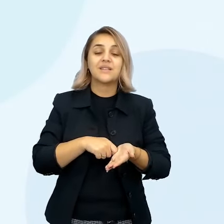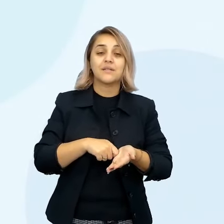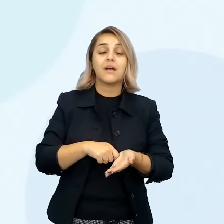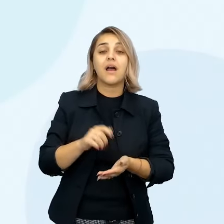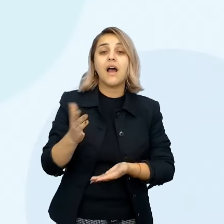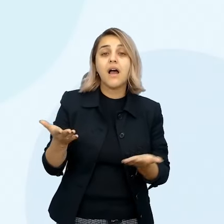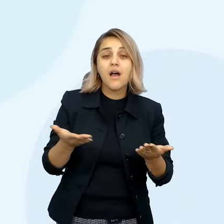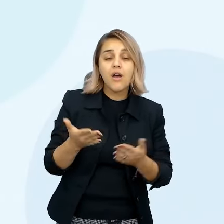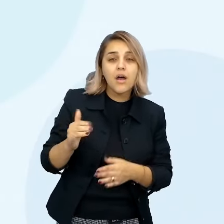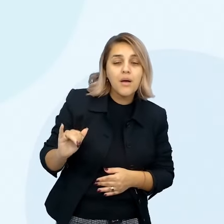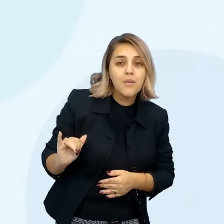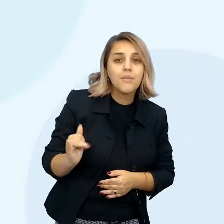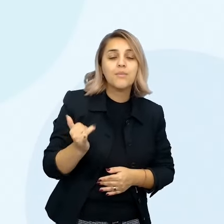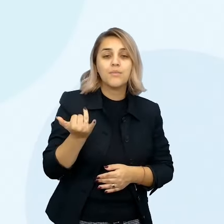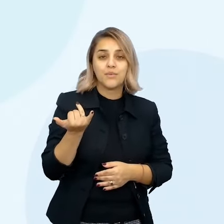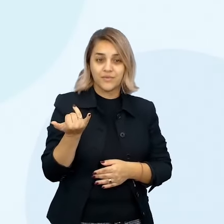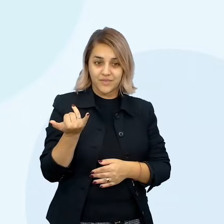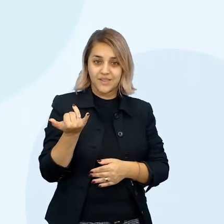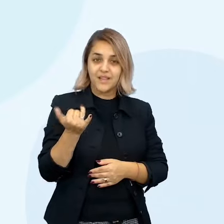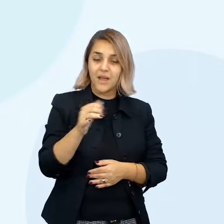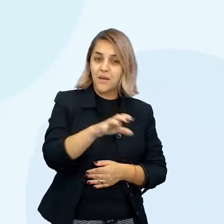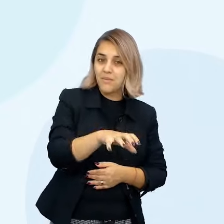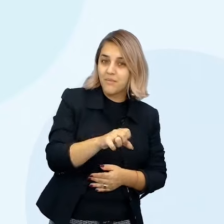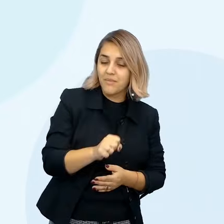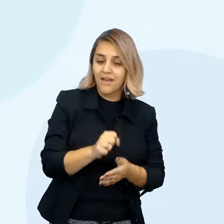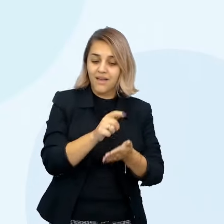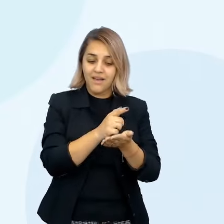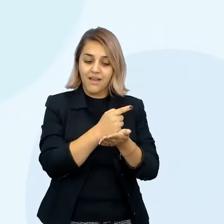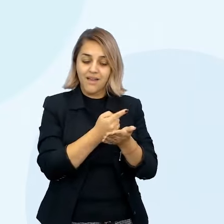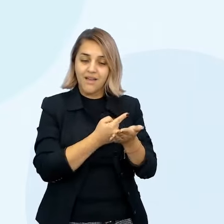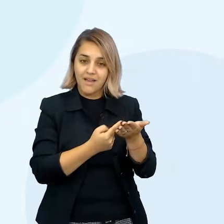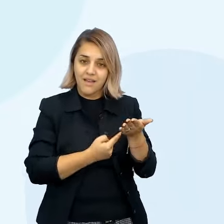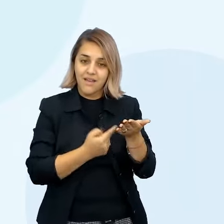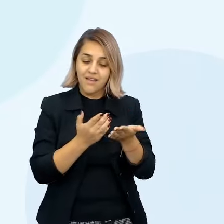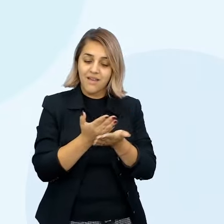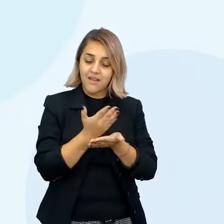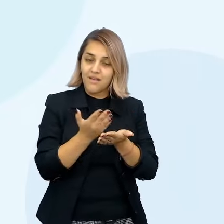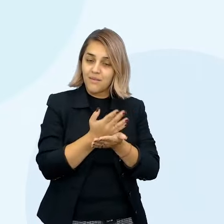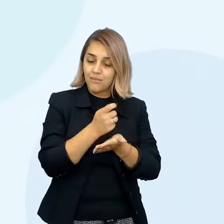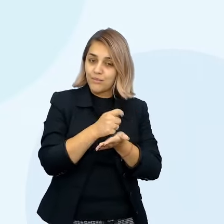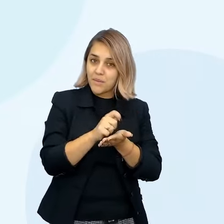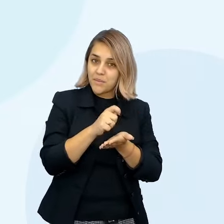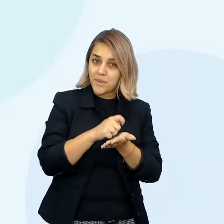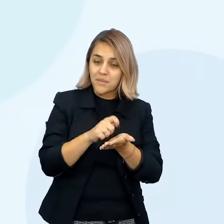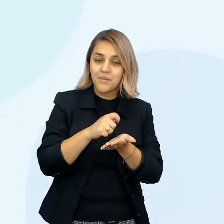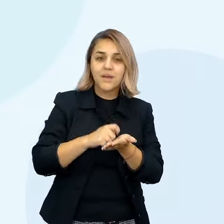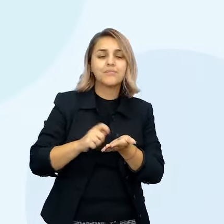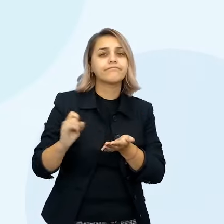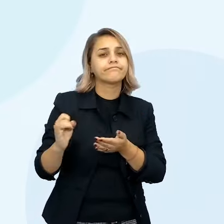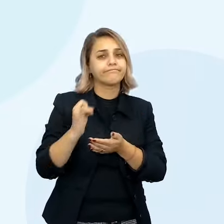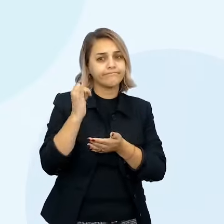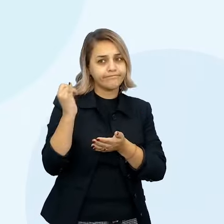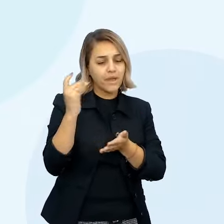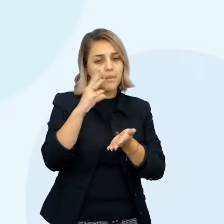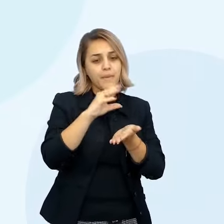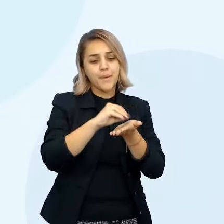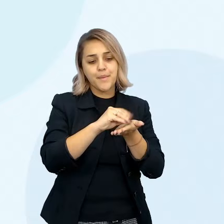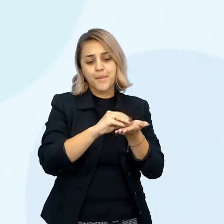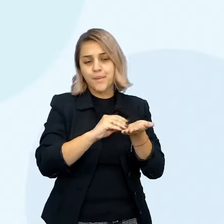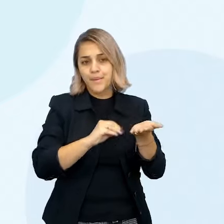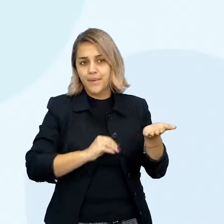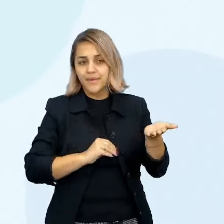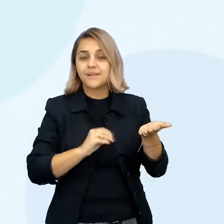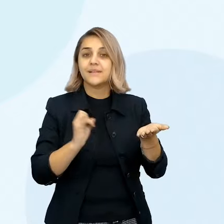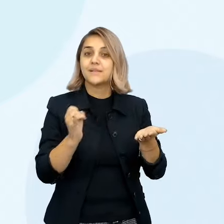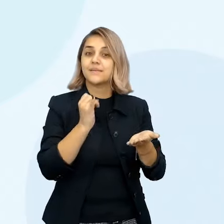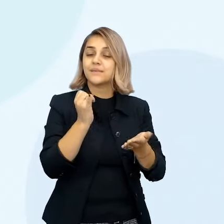para pegar aí um bloco de anotações, a fim de fazermos essas anotações importantes aí a respeito dessa